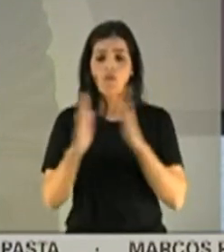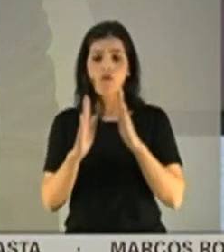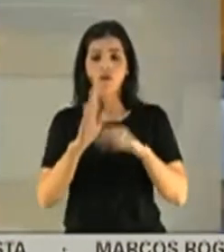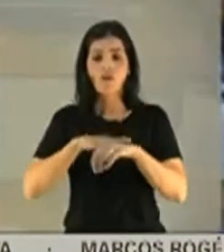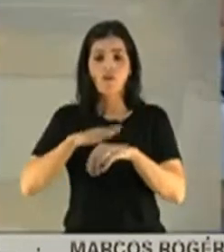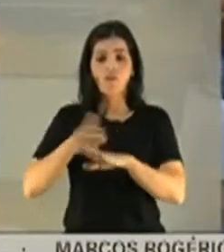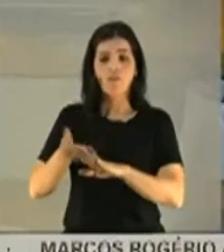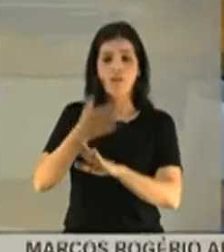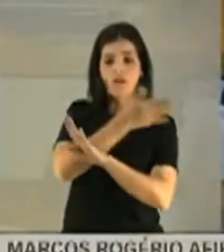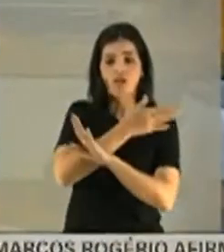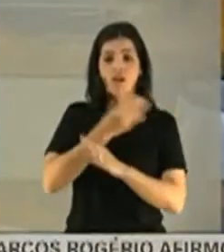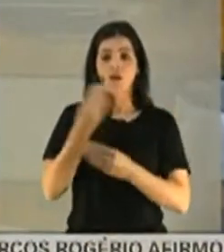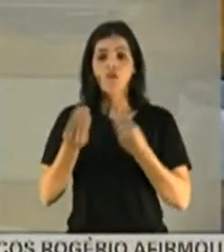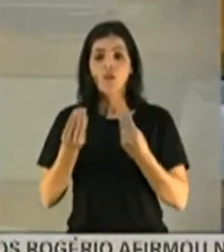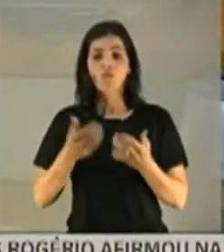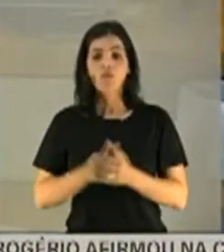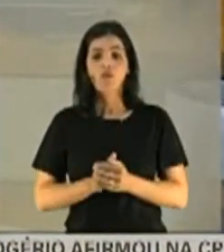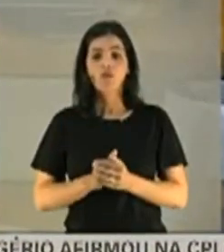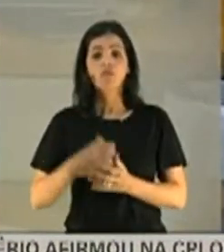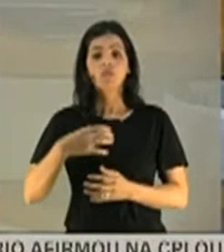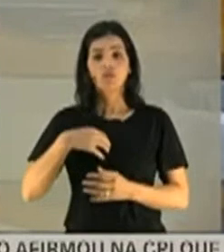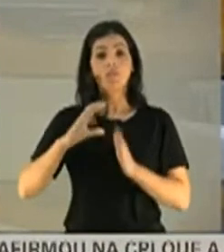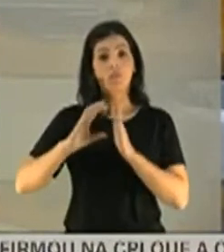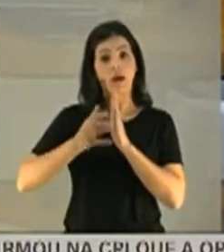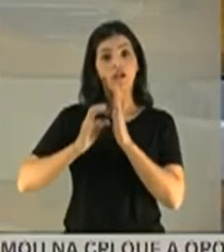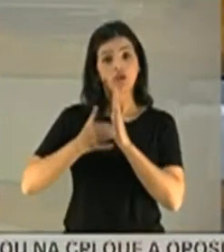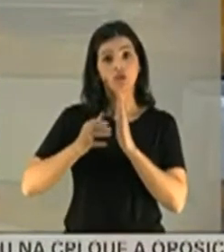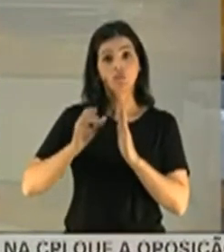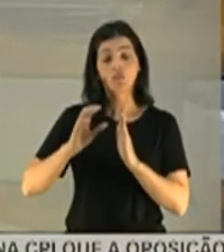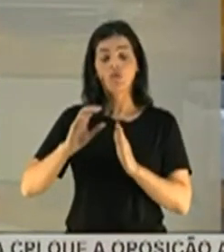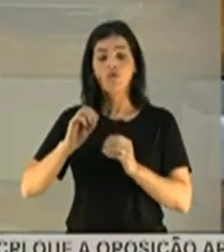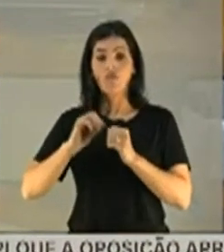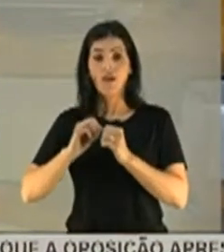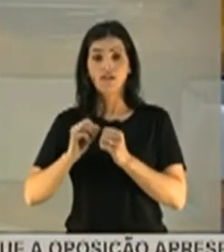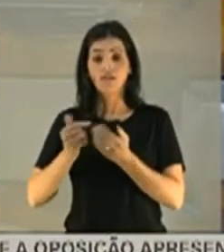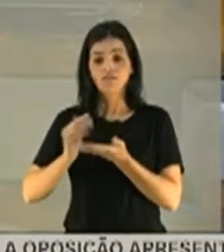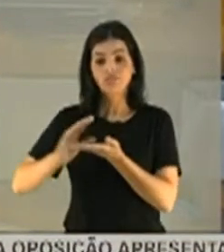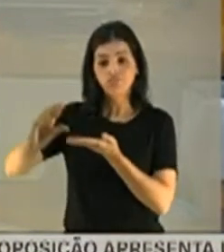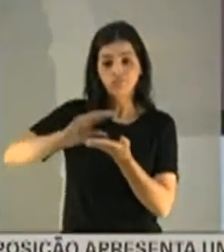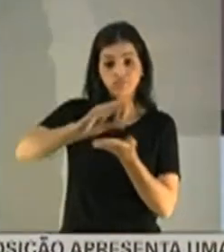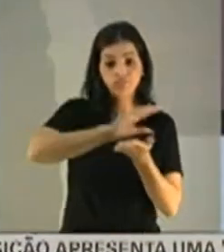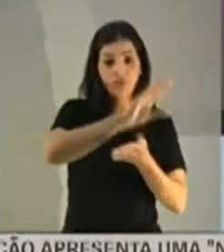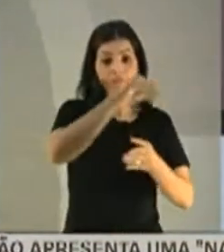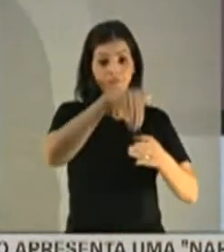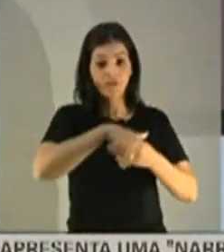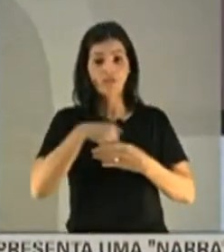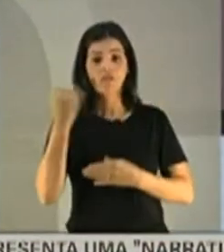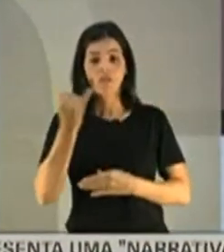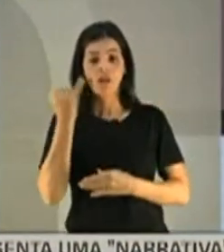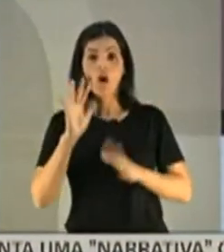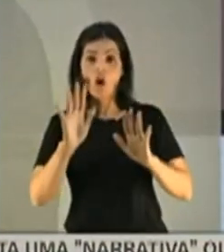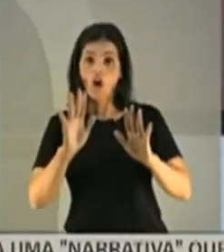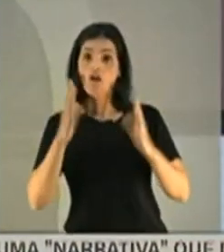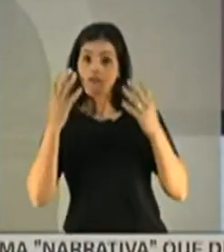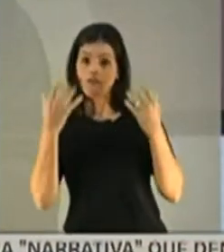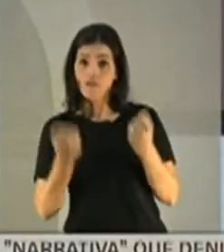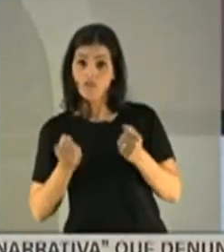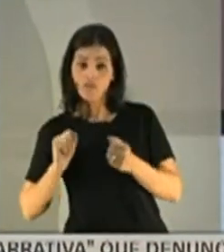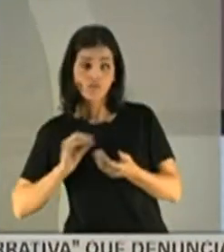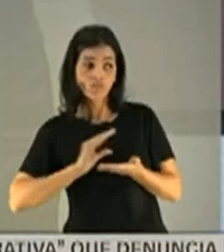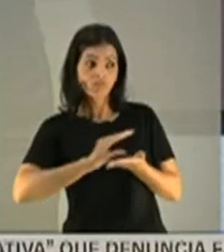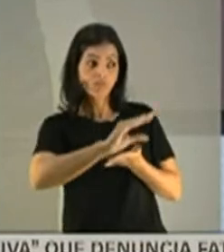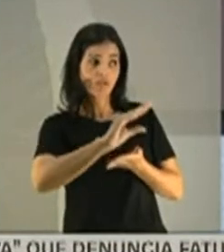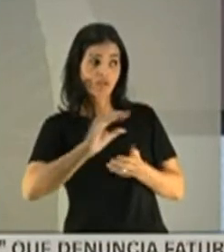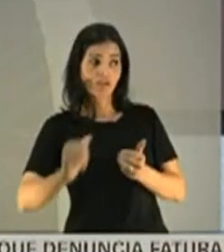aprendendo como faz? Como assim? Não, sentido dentro do próprio partido, né? O partido faz a distribuição numa votação importante. Vamos colaborar com vocês. Eu não